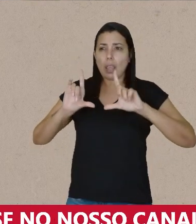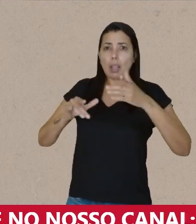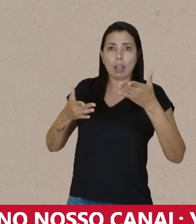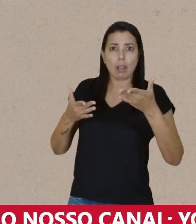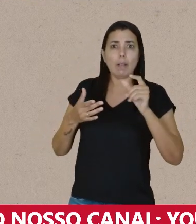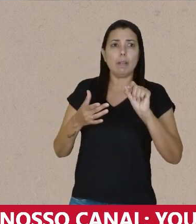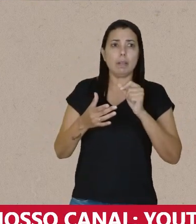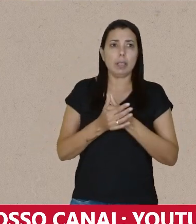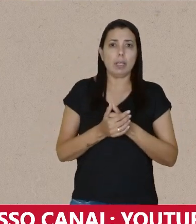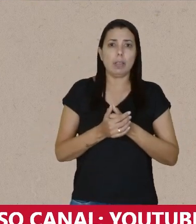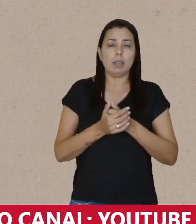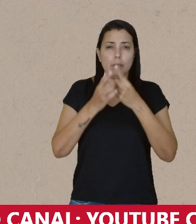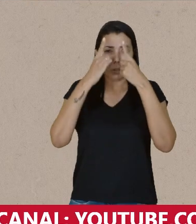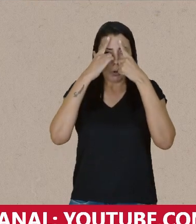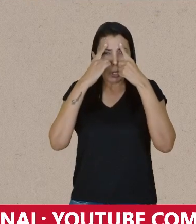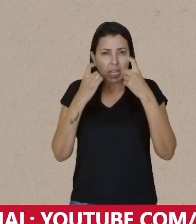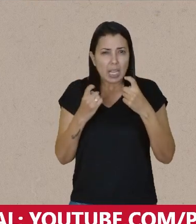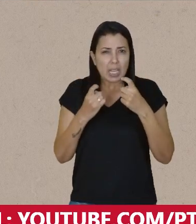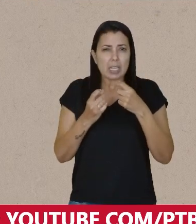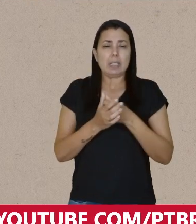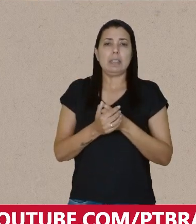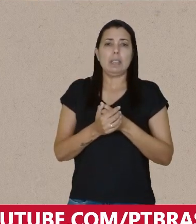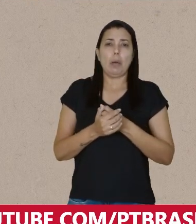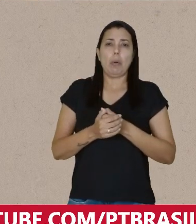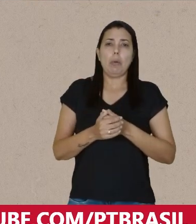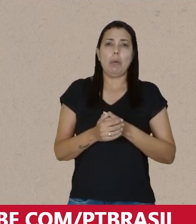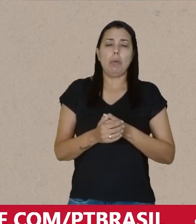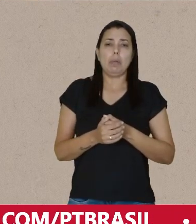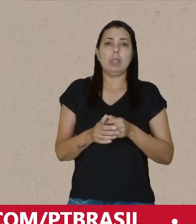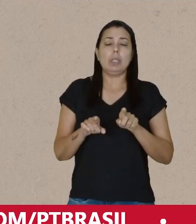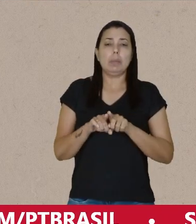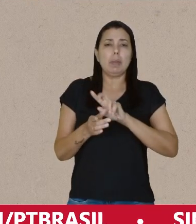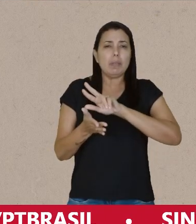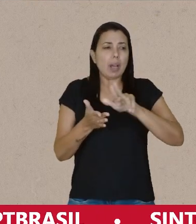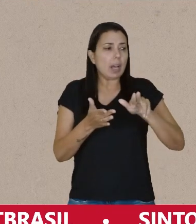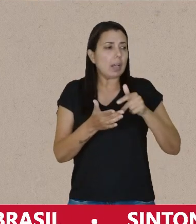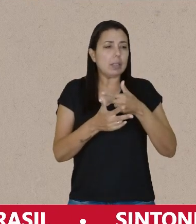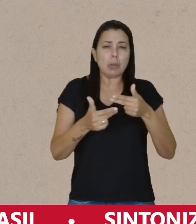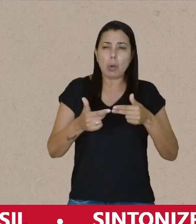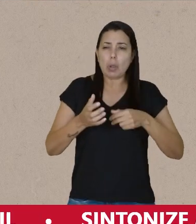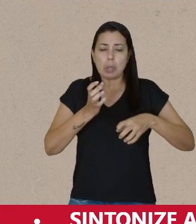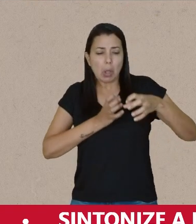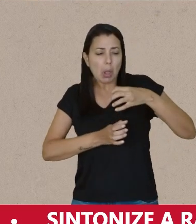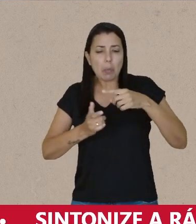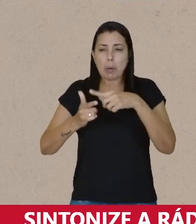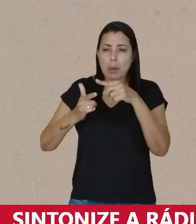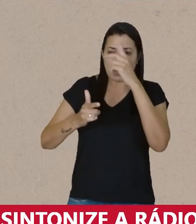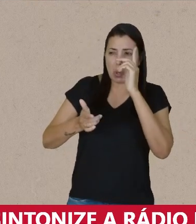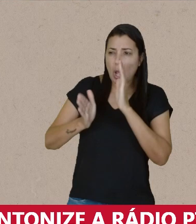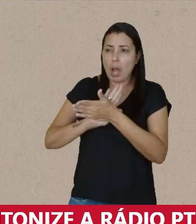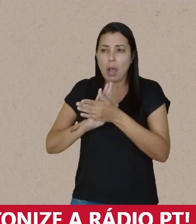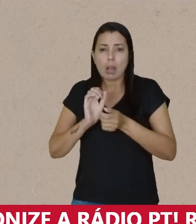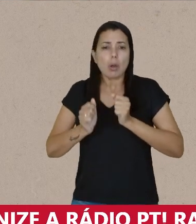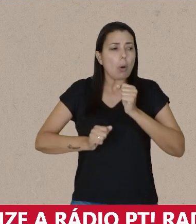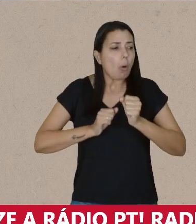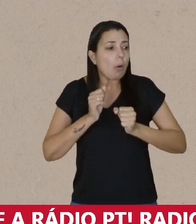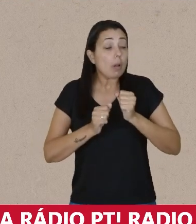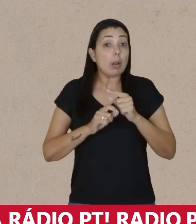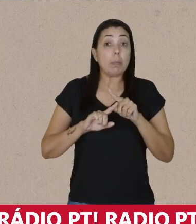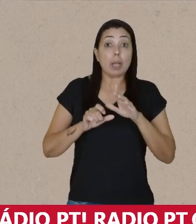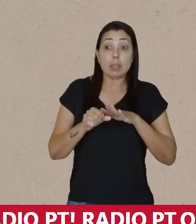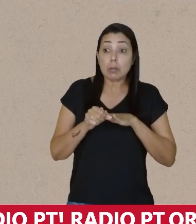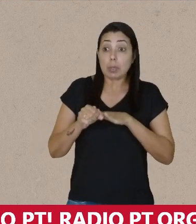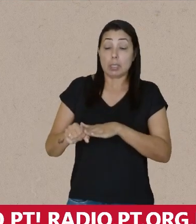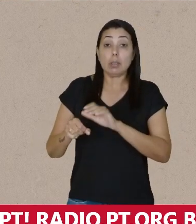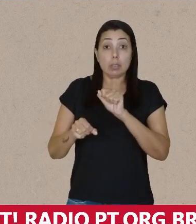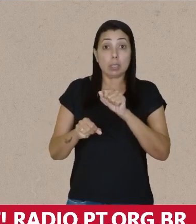de vandalismo, de choque, né, bombas de lacrimogênio, gente correndo, mas é a repressão com